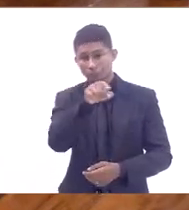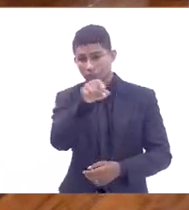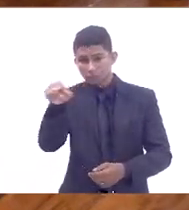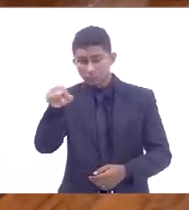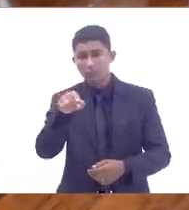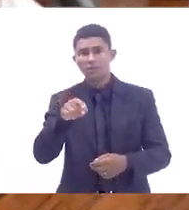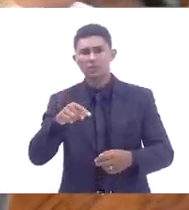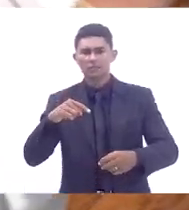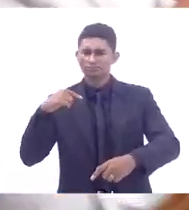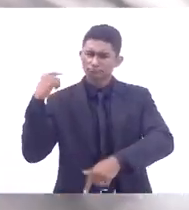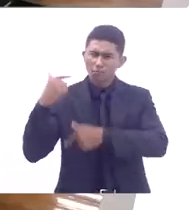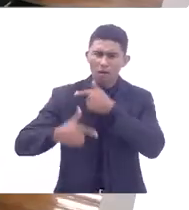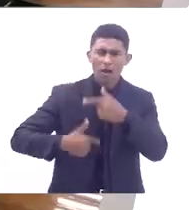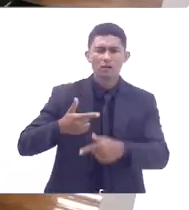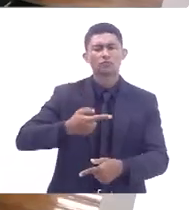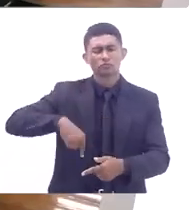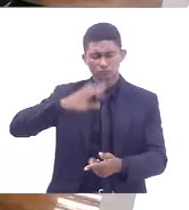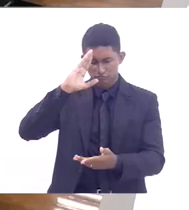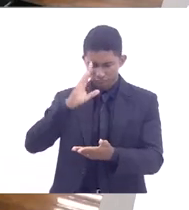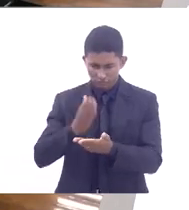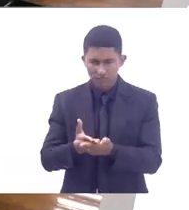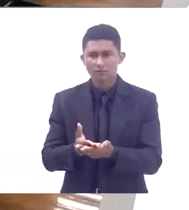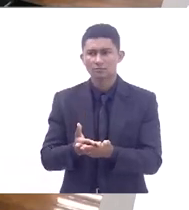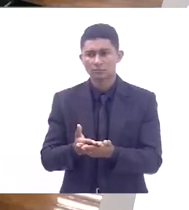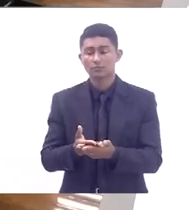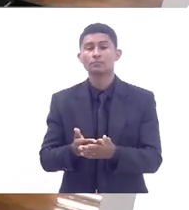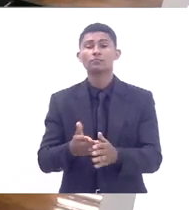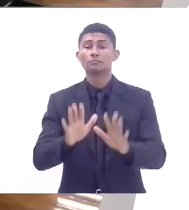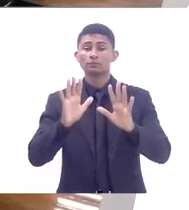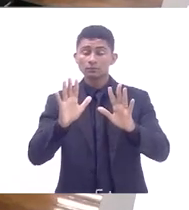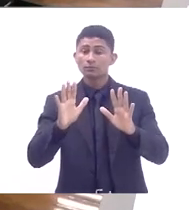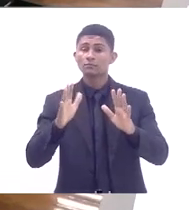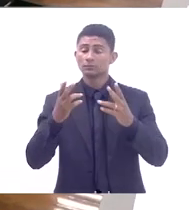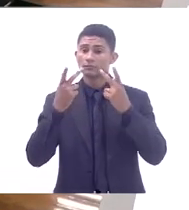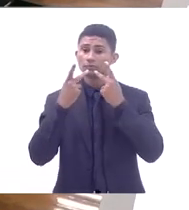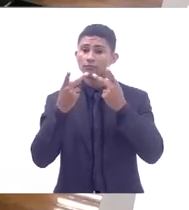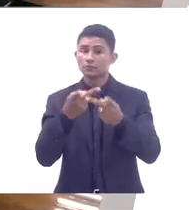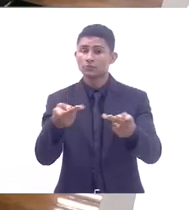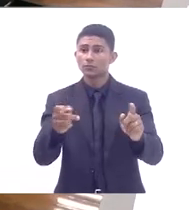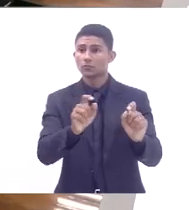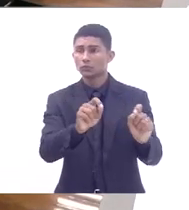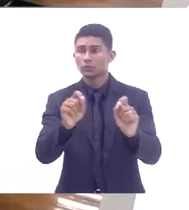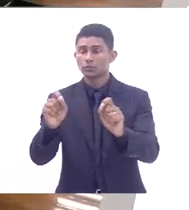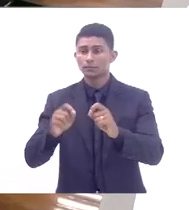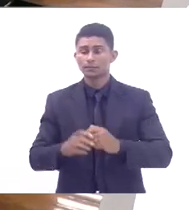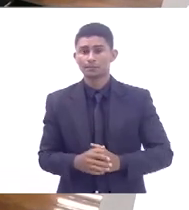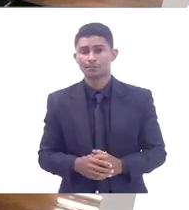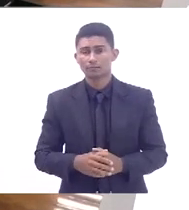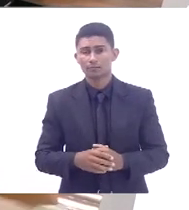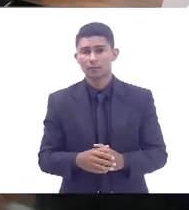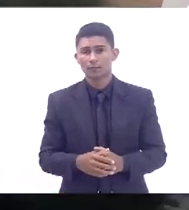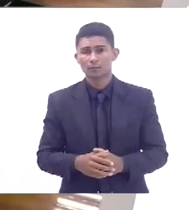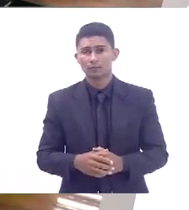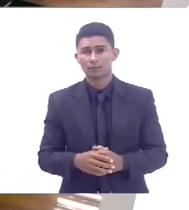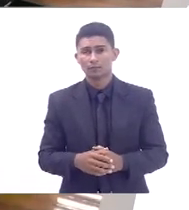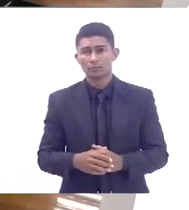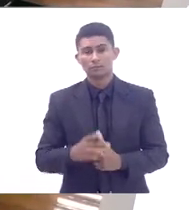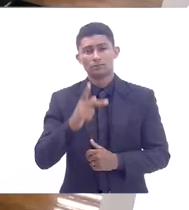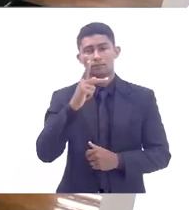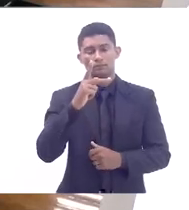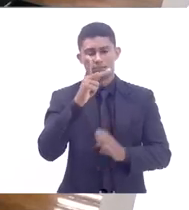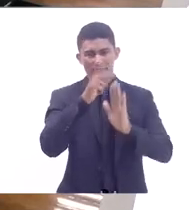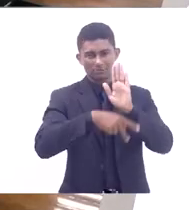vocês é mas eu quero deixar aqui registrado a entrega que a respeito do